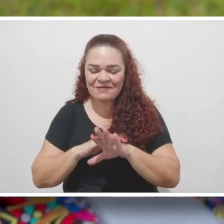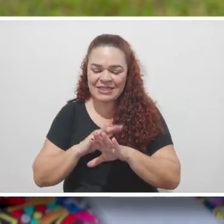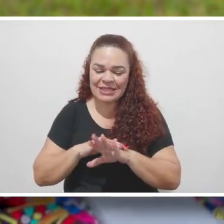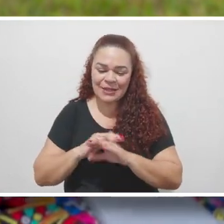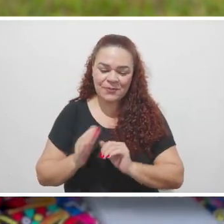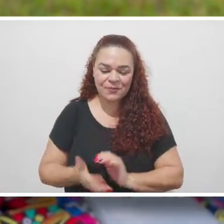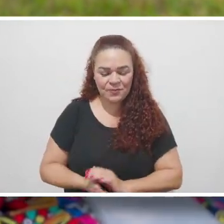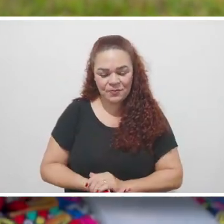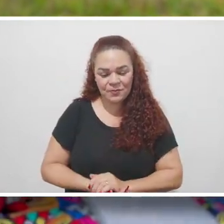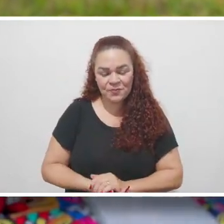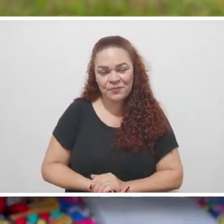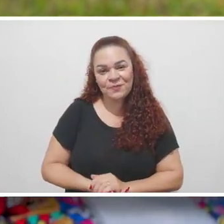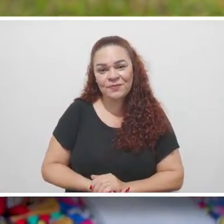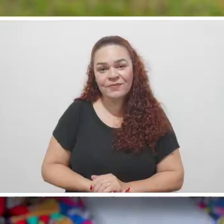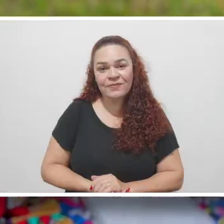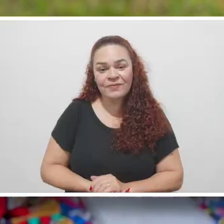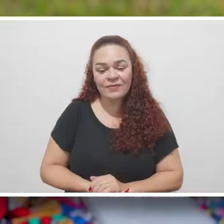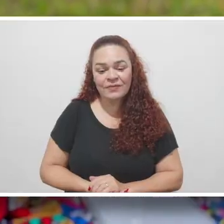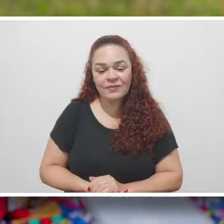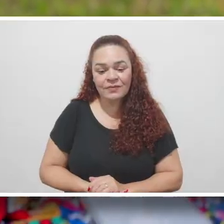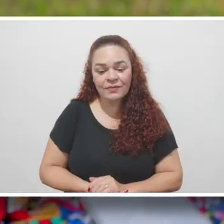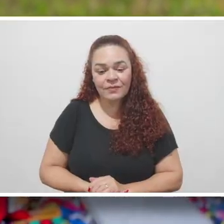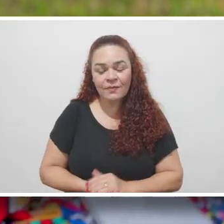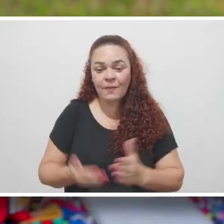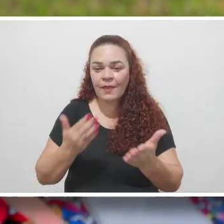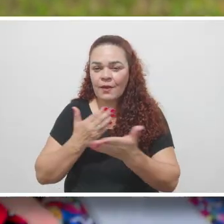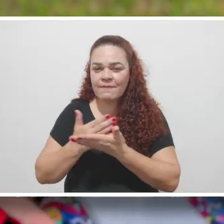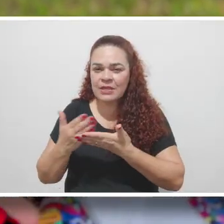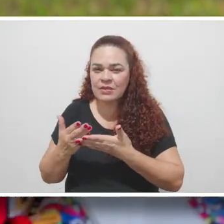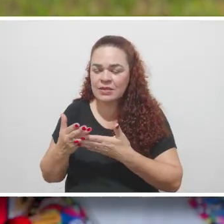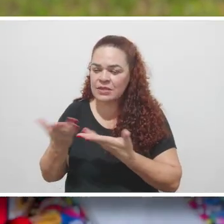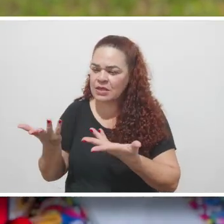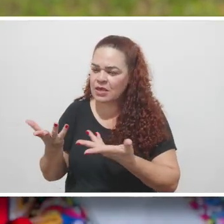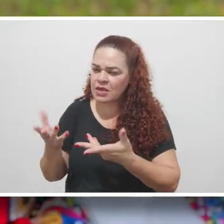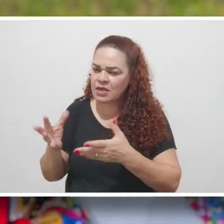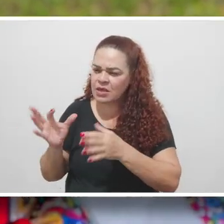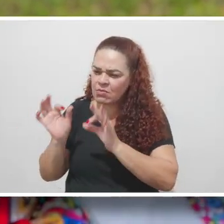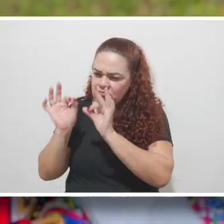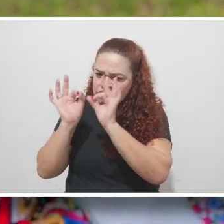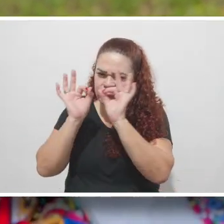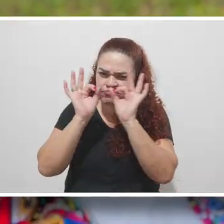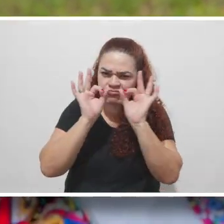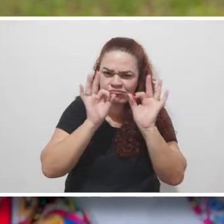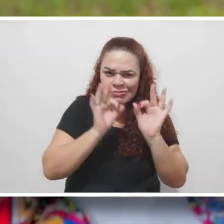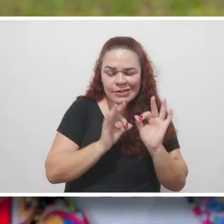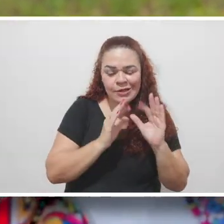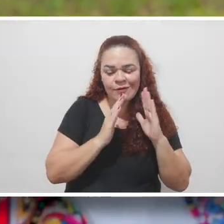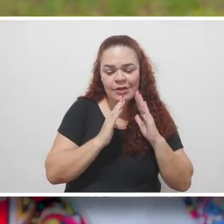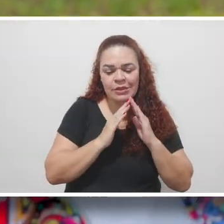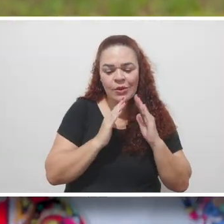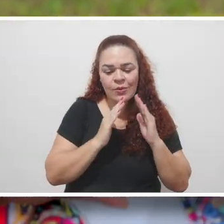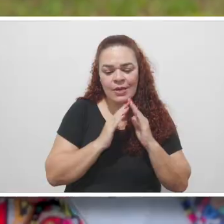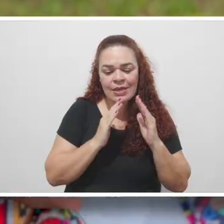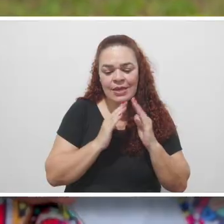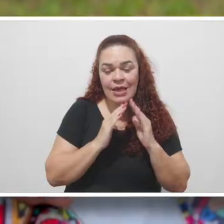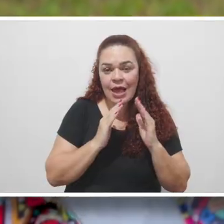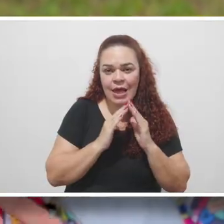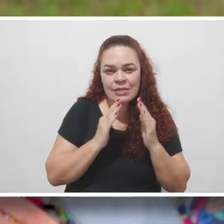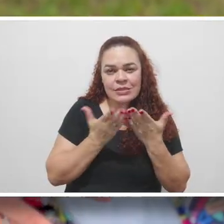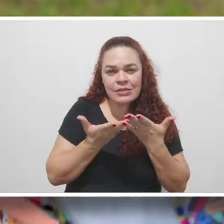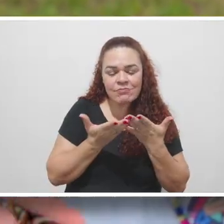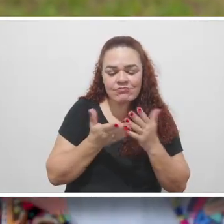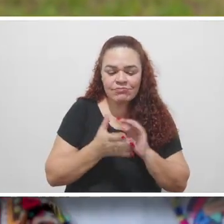de escrevê-lo. Começou com uma observação, né, de casa, que nosso sofá é um